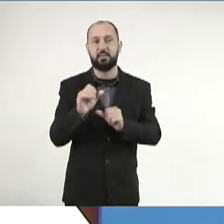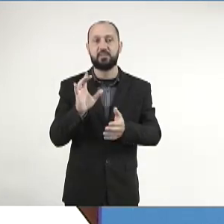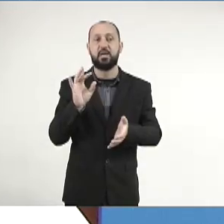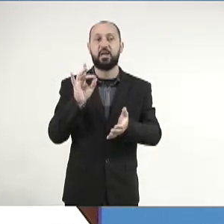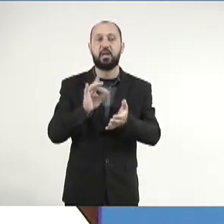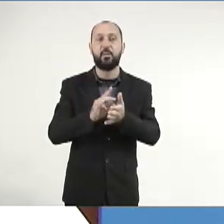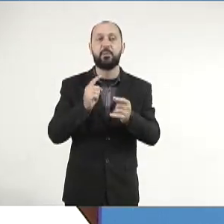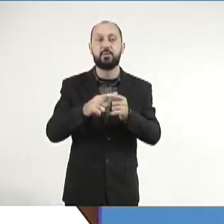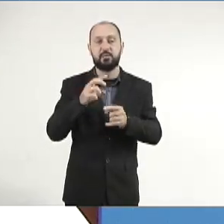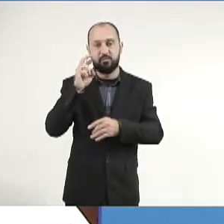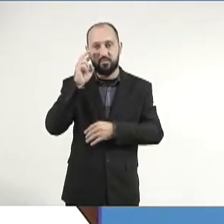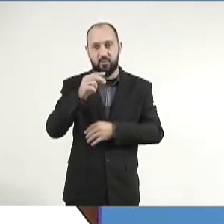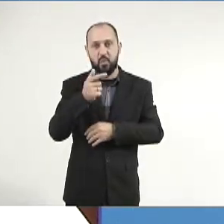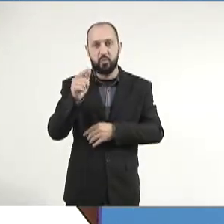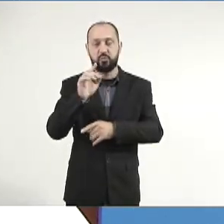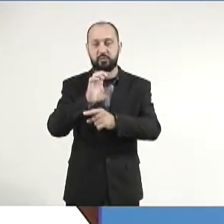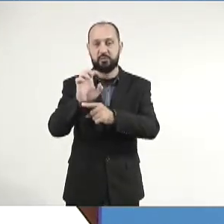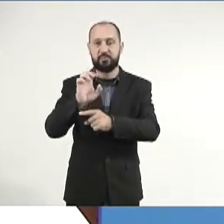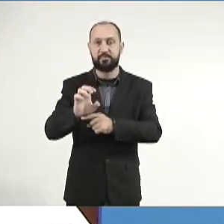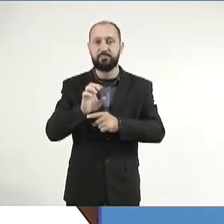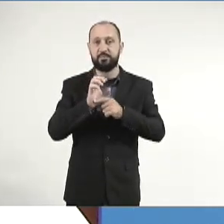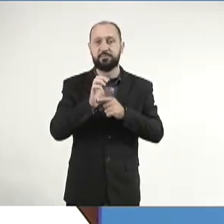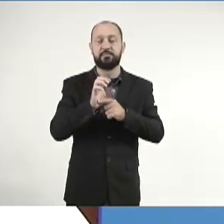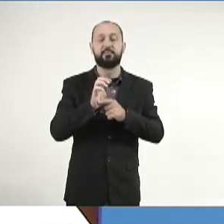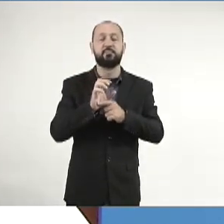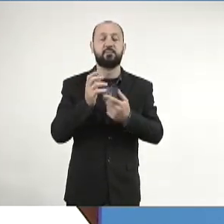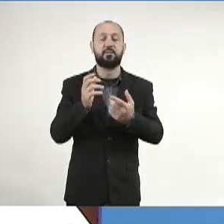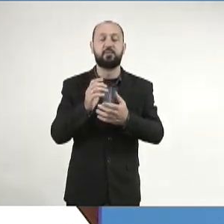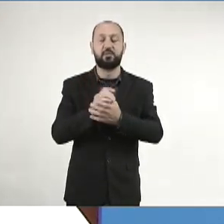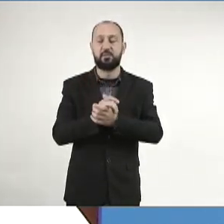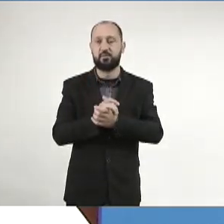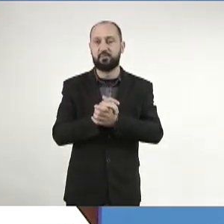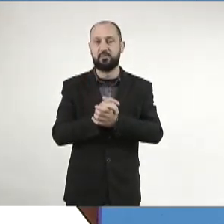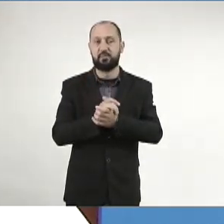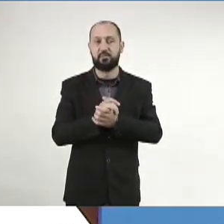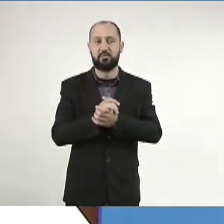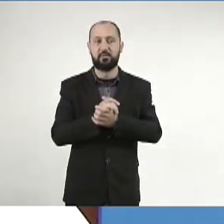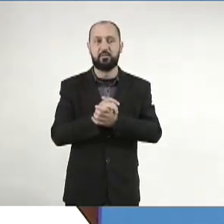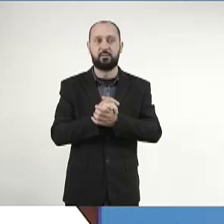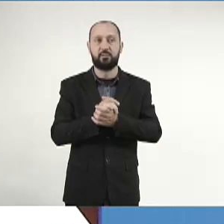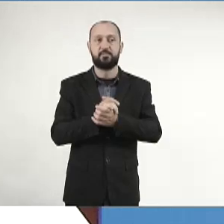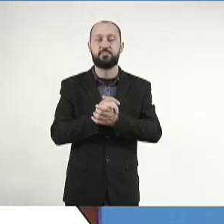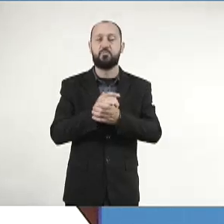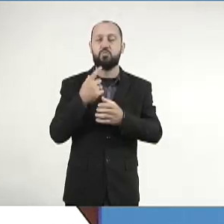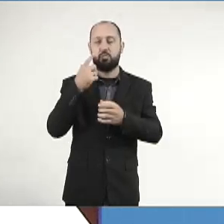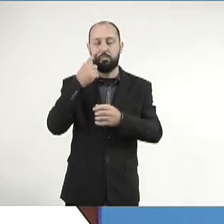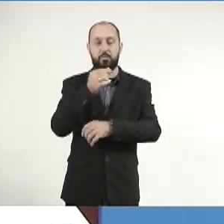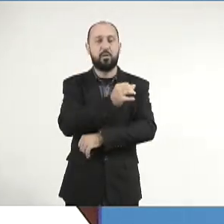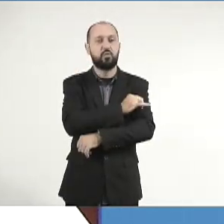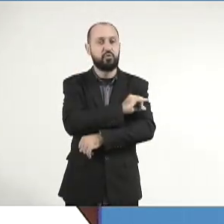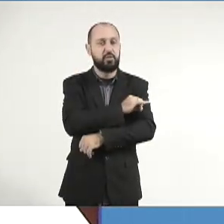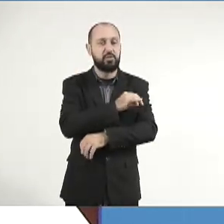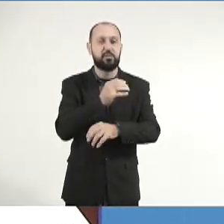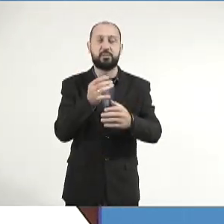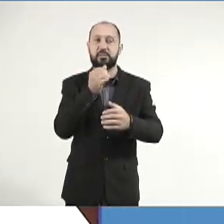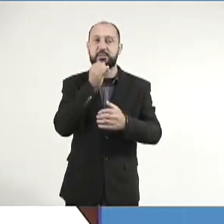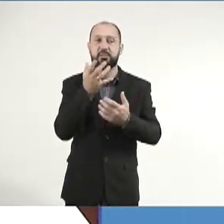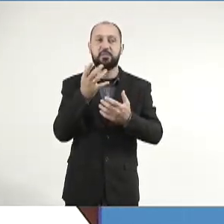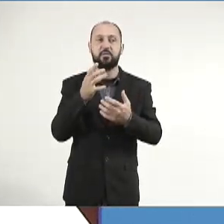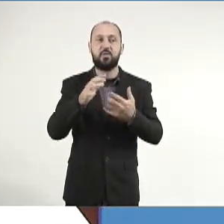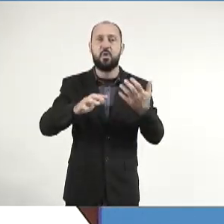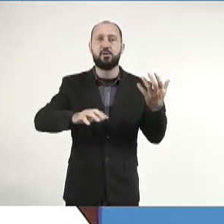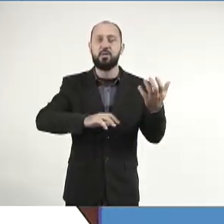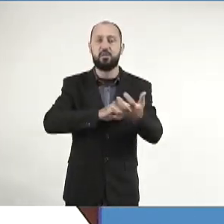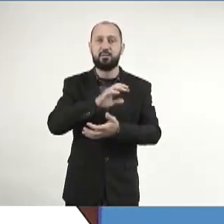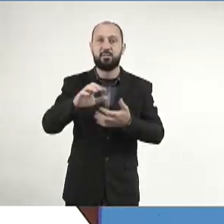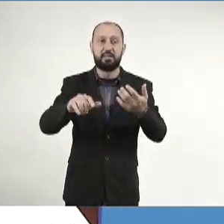realidade, porque se você olhar outros estados, se olharmos outros estados, Rio de Janeiro, por exemplo, virou uma confusão